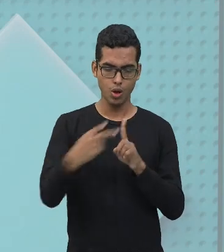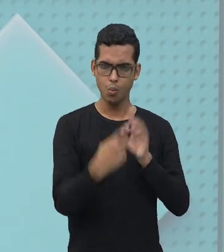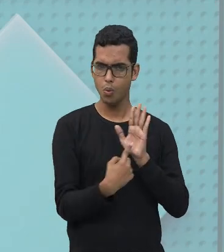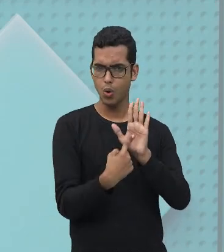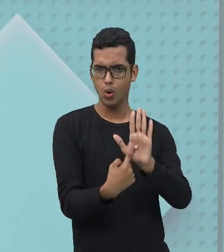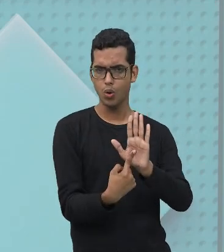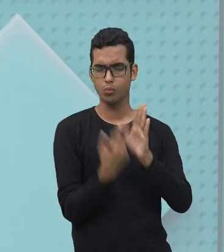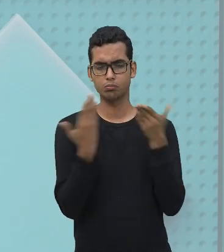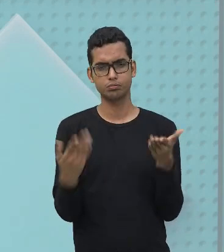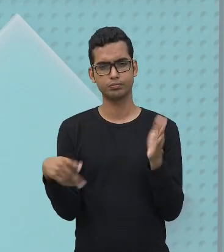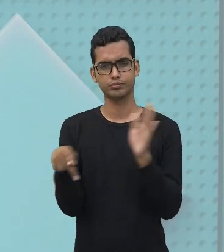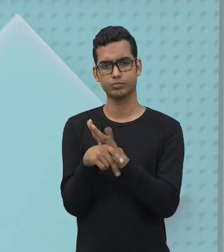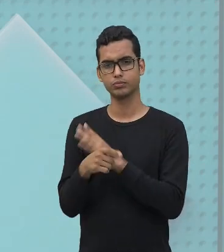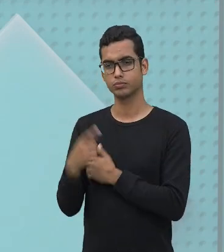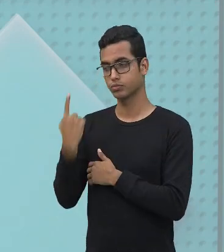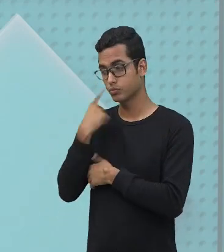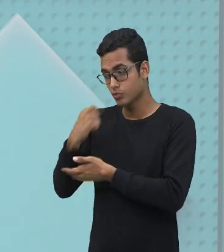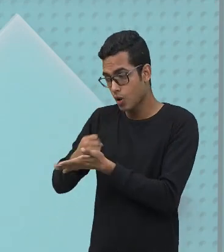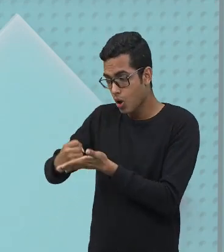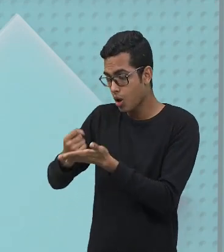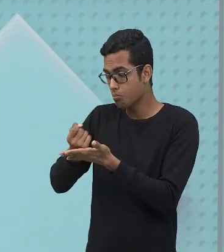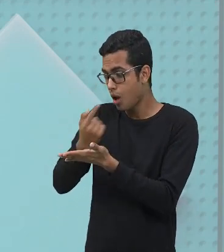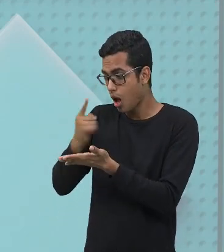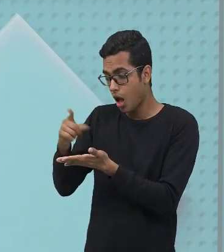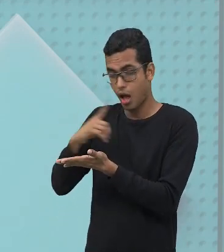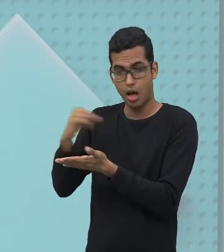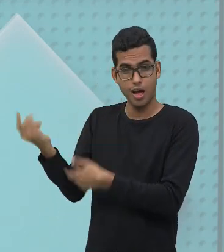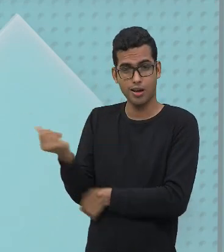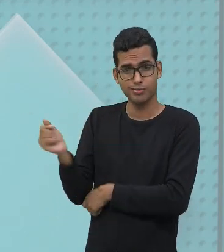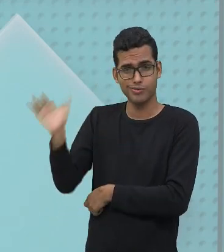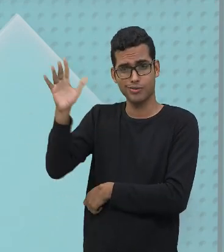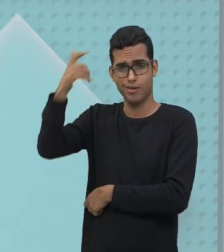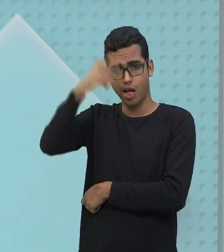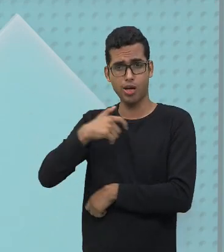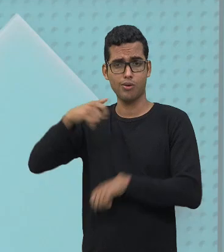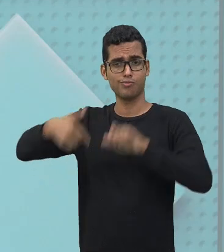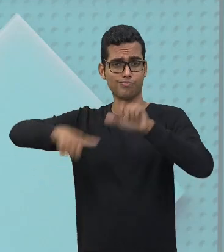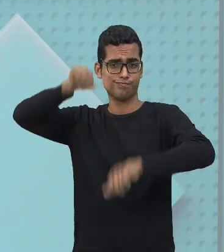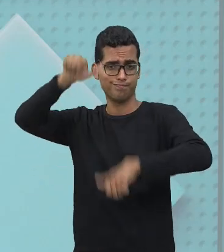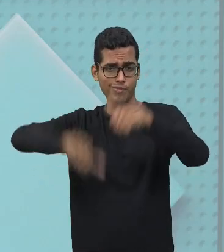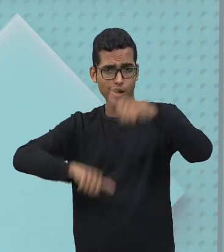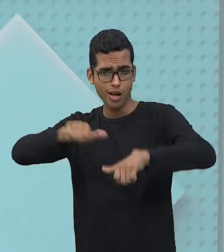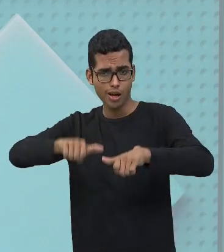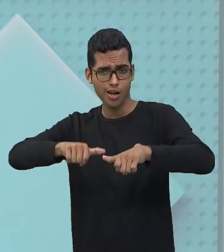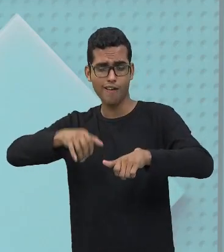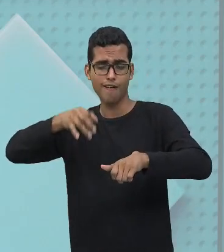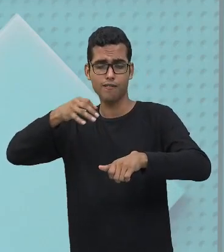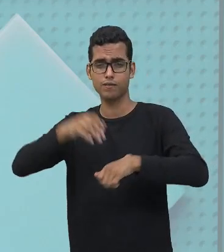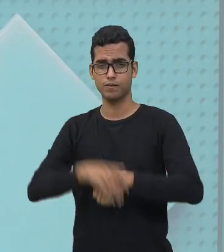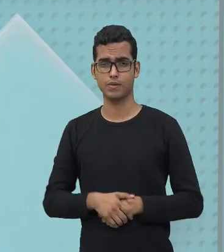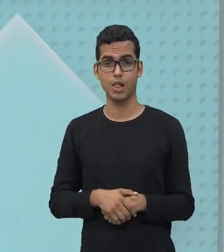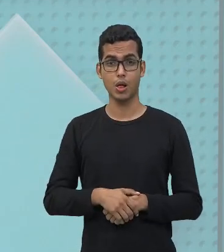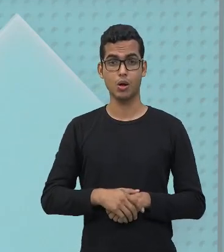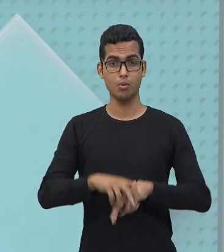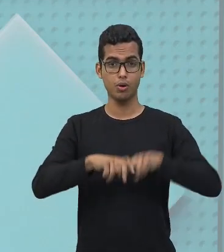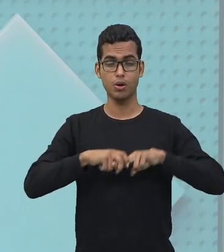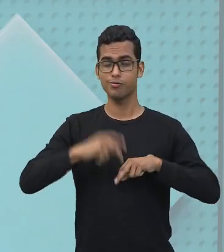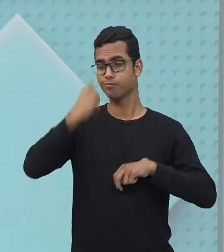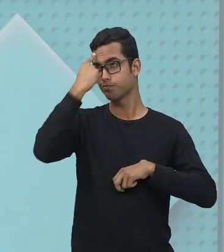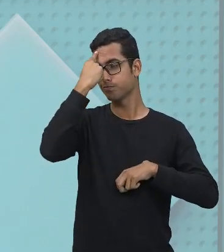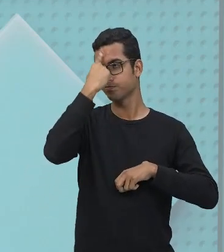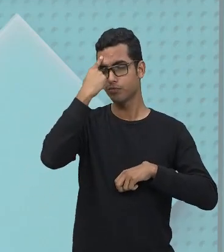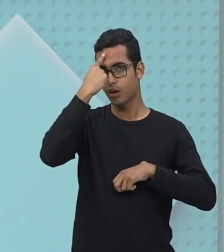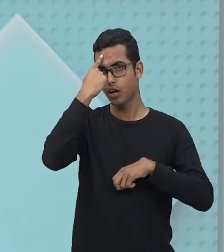posicionei que aquele remédio era muito caro, eu fiz um julgamento. Eu emiti um pensamento, eu emiti